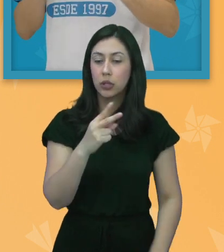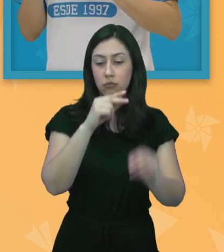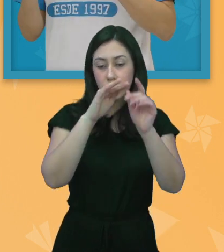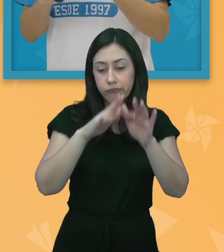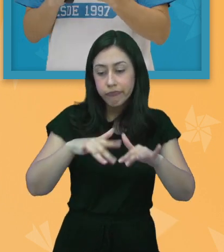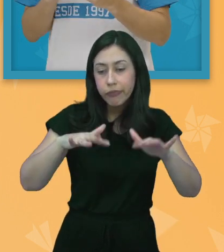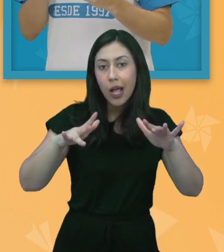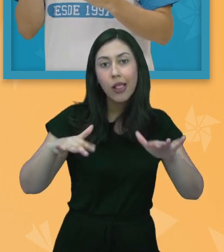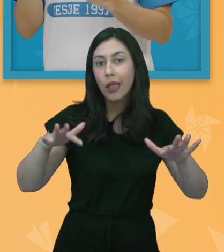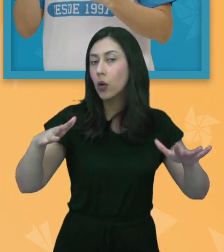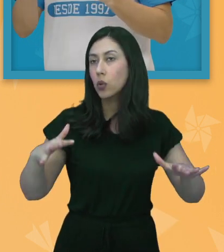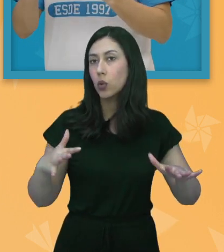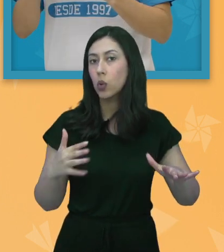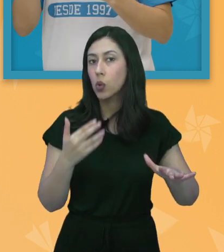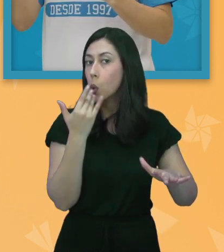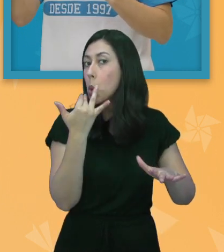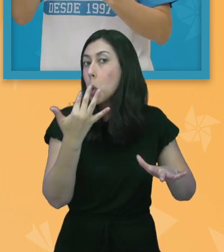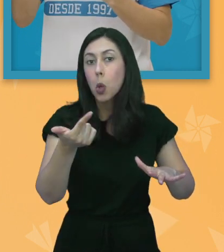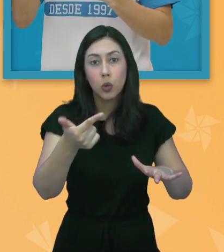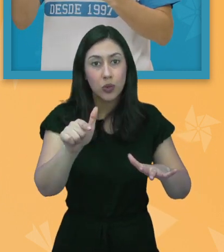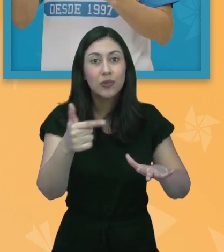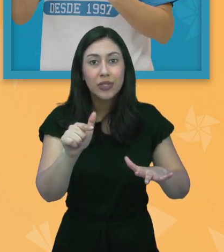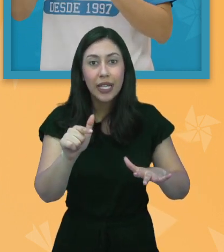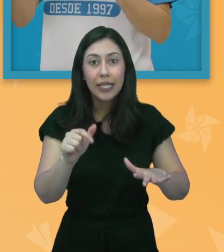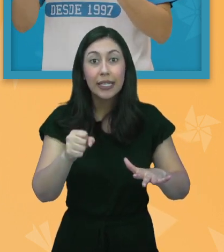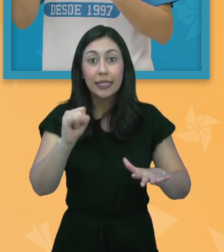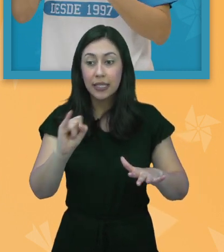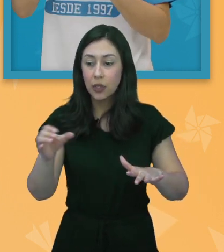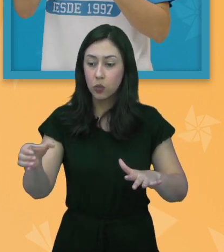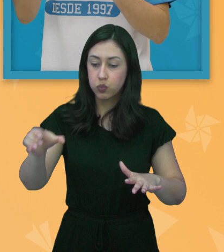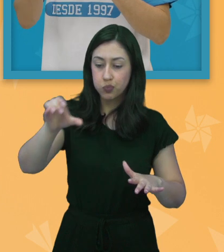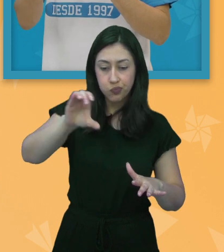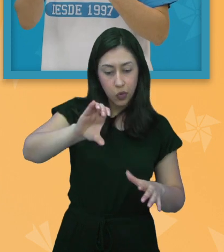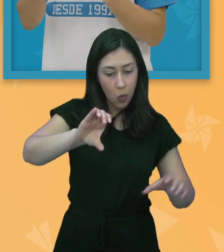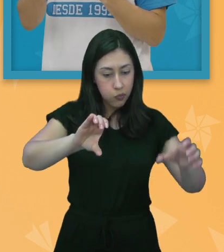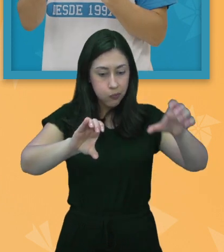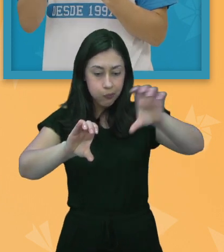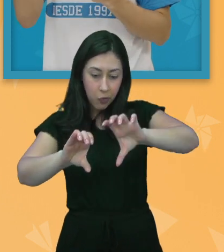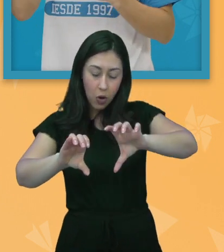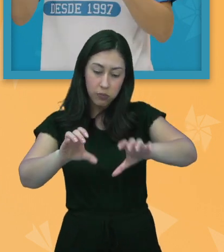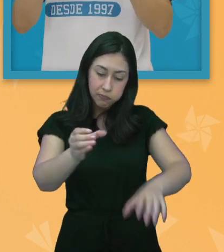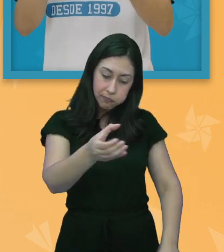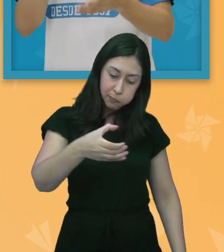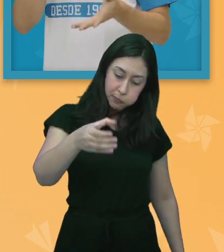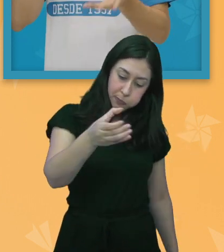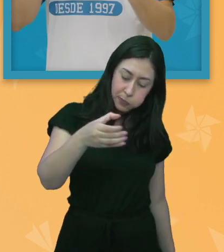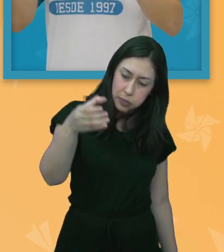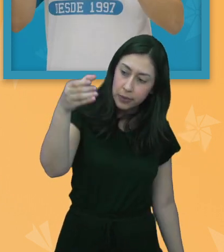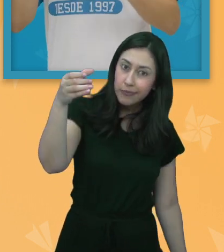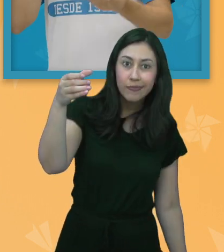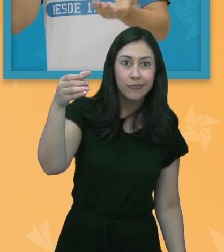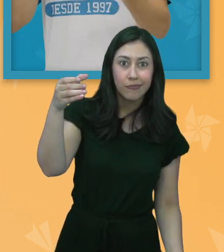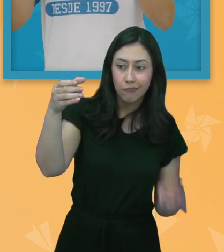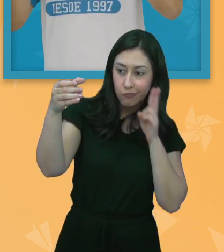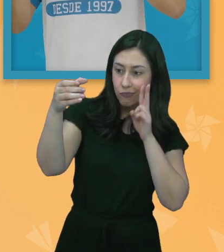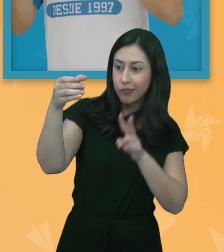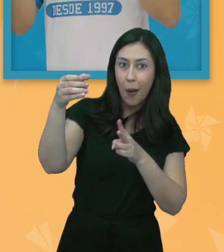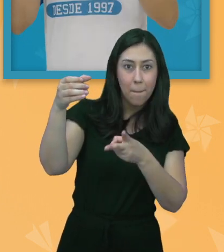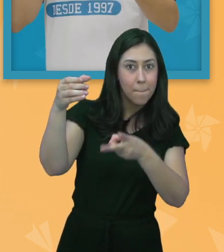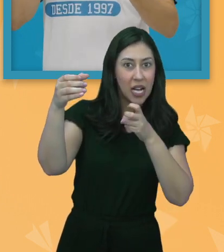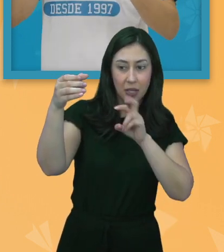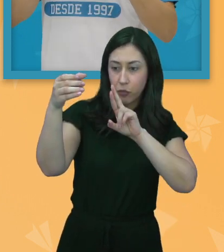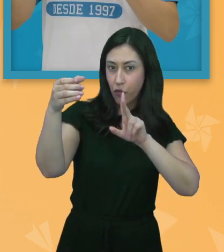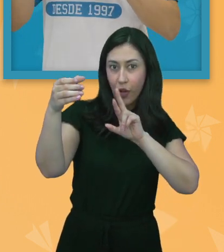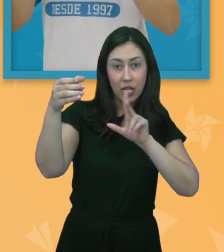transparentes. Então você vai misturar ali, vai se tornar uma mistura, né, um sistema homogêneo, porque como a gente falou, no caso de mistura entre